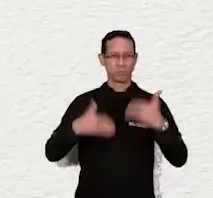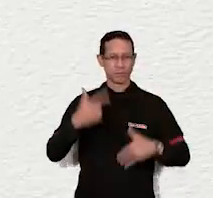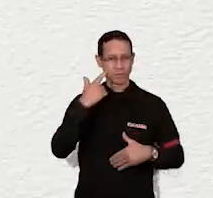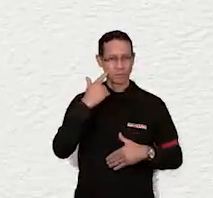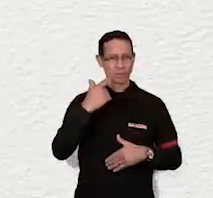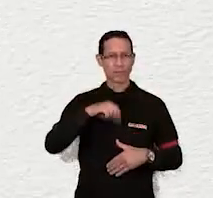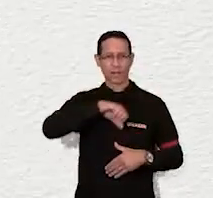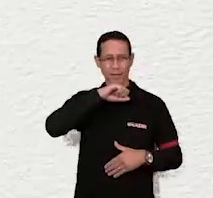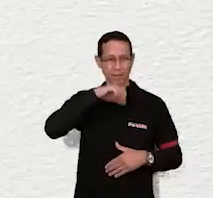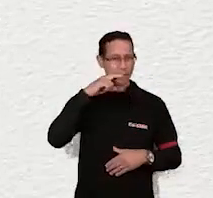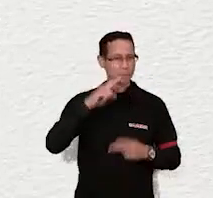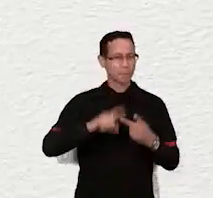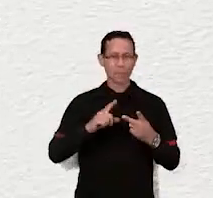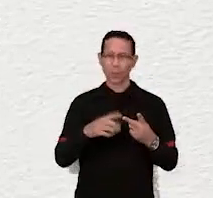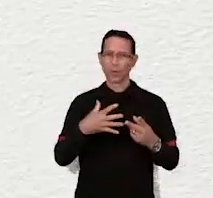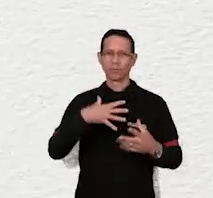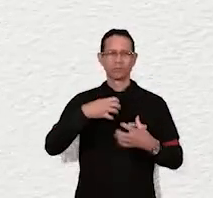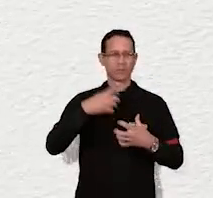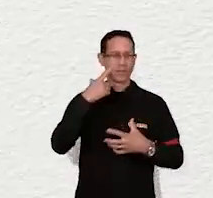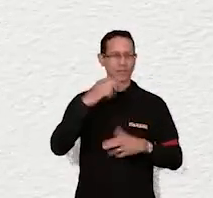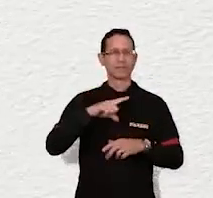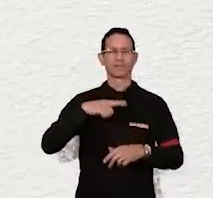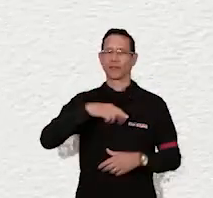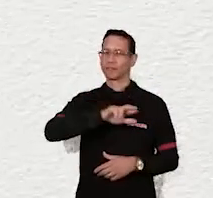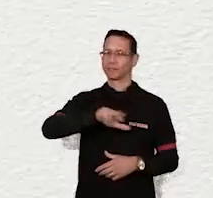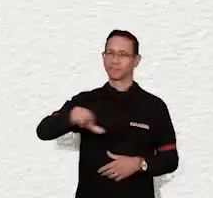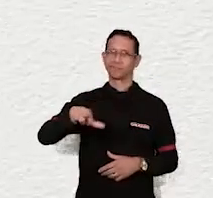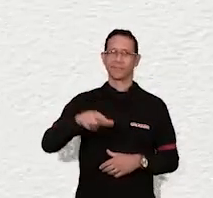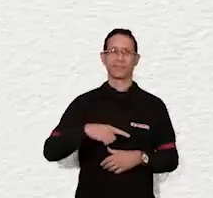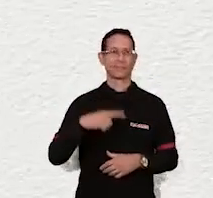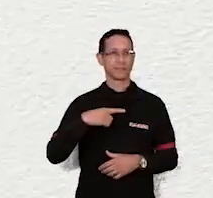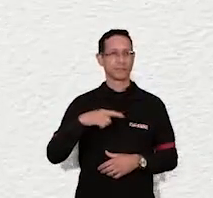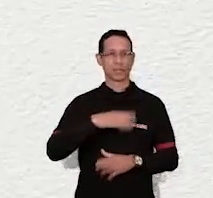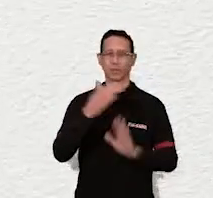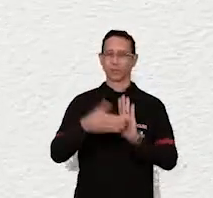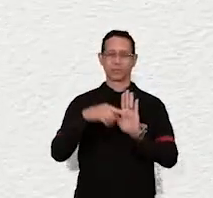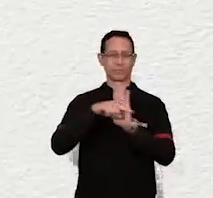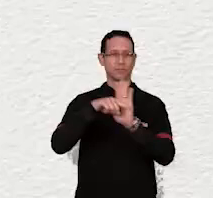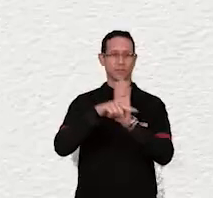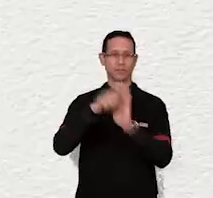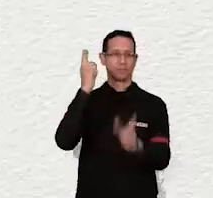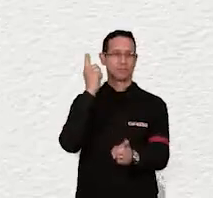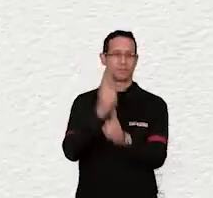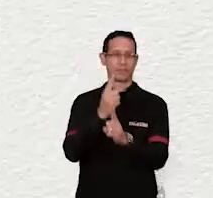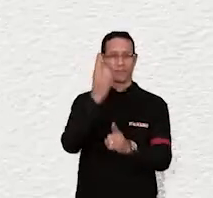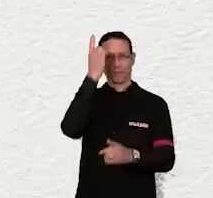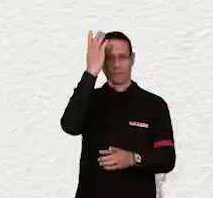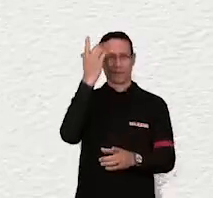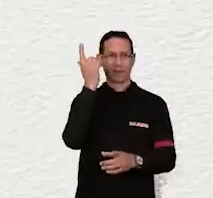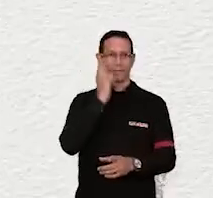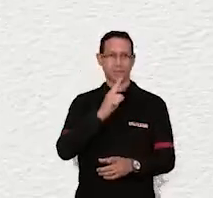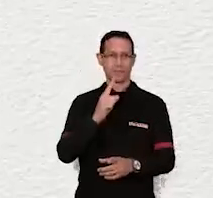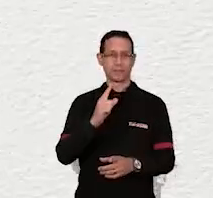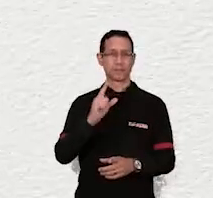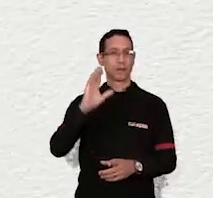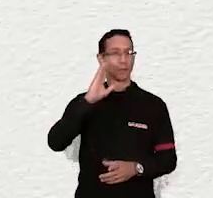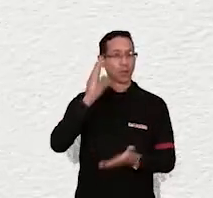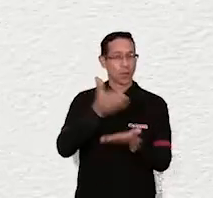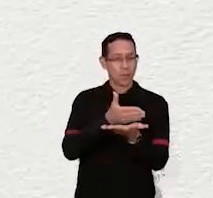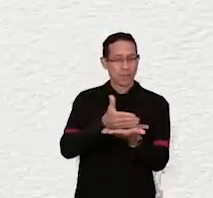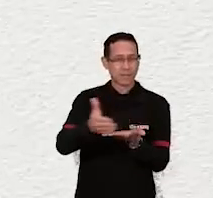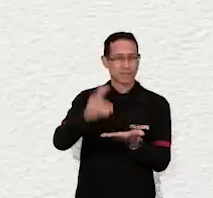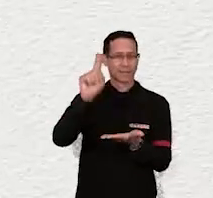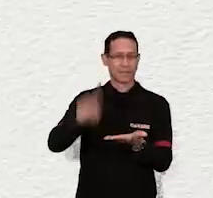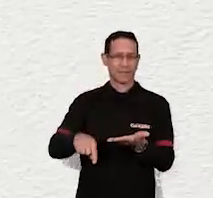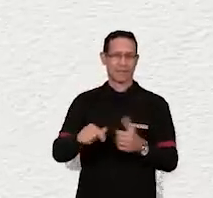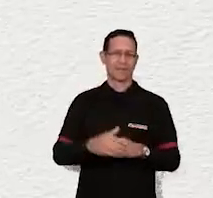as patas, ele se coça, ele tem uma otite eczematosa. Está quase de bandeja o diagnóstico, mas esse é o ponto de partida. E